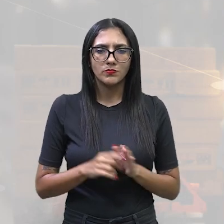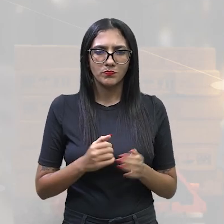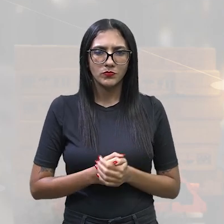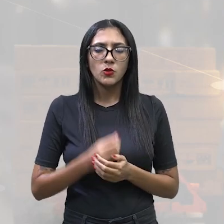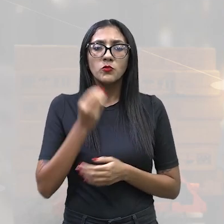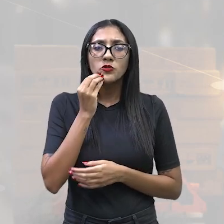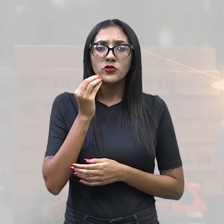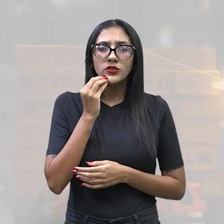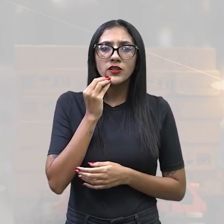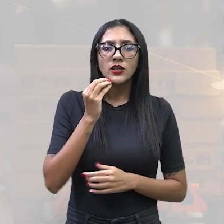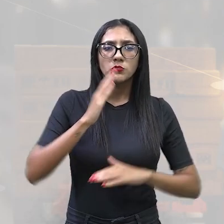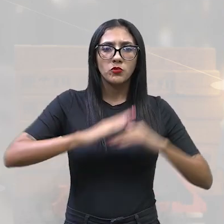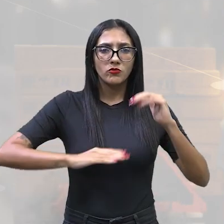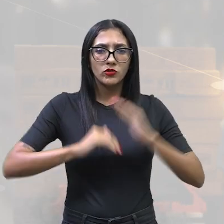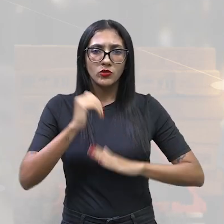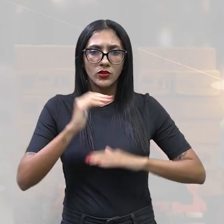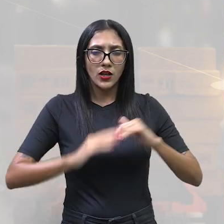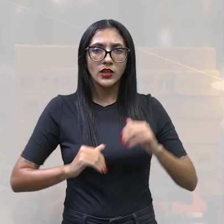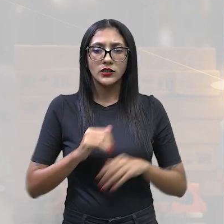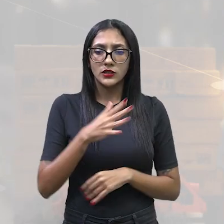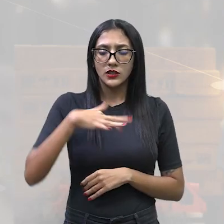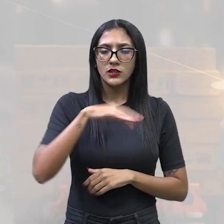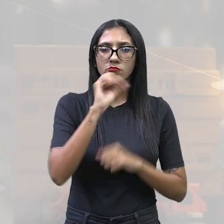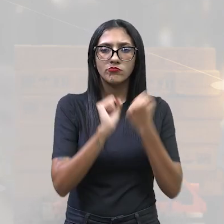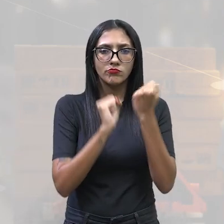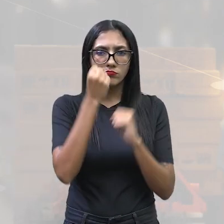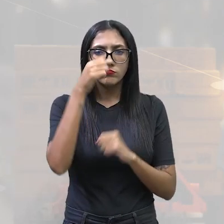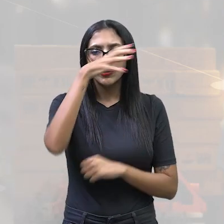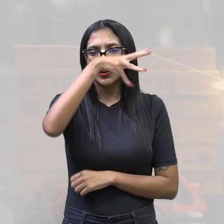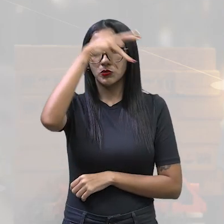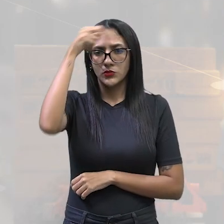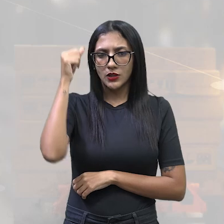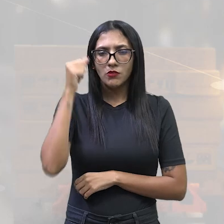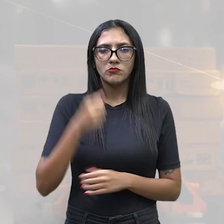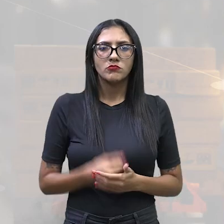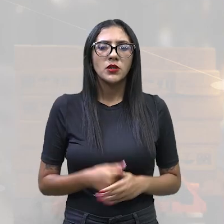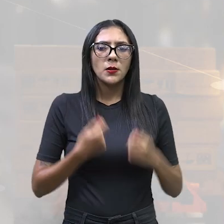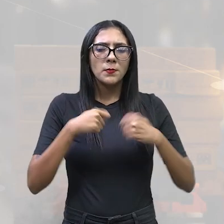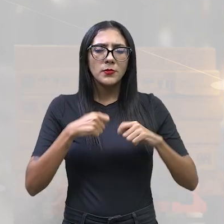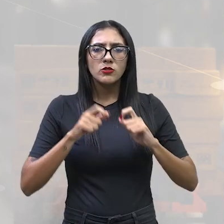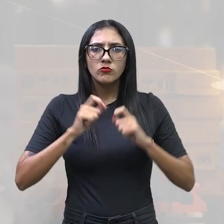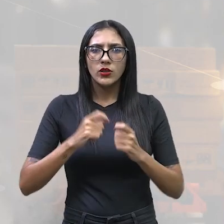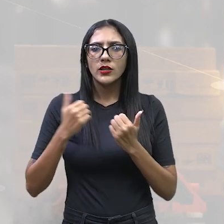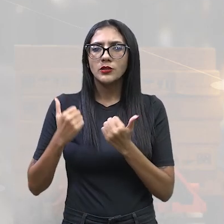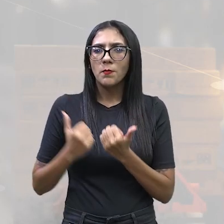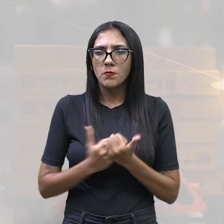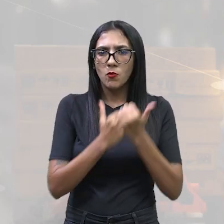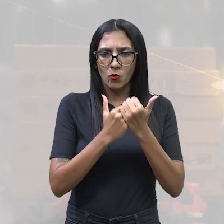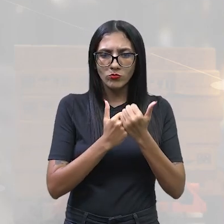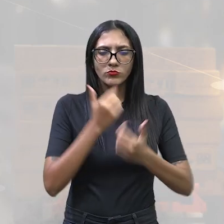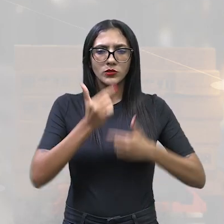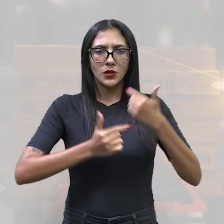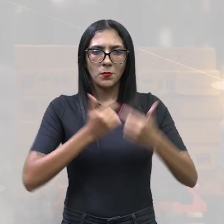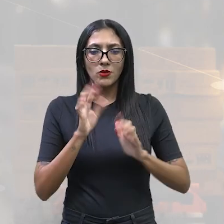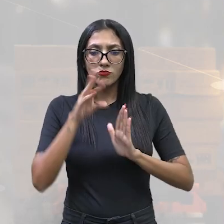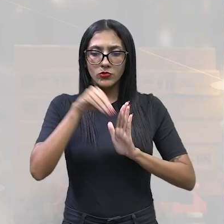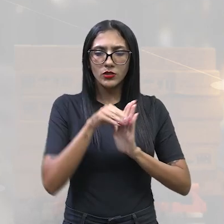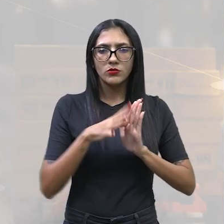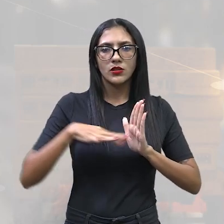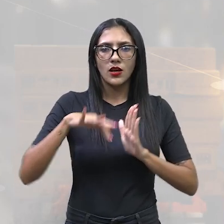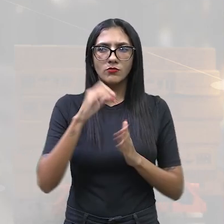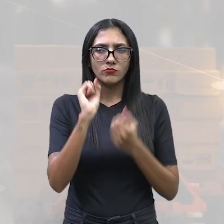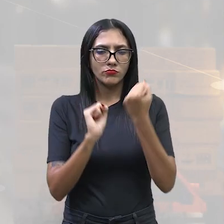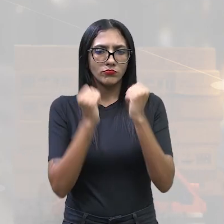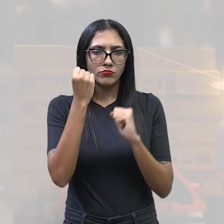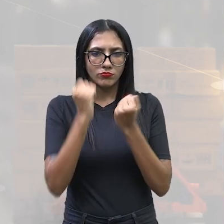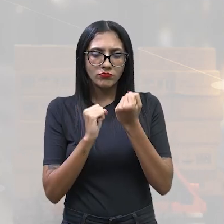Polo Industrial de Manaus, que detalha a necessidade de mão de obra nos principais segmentos da indústria,